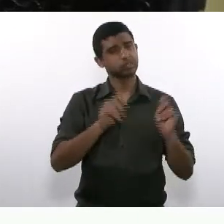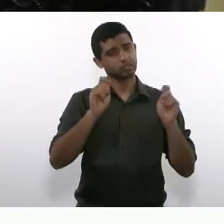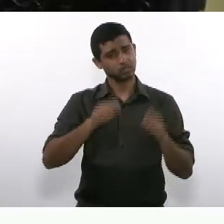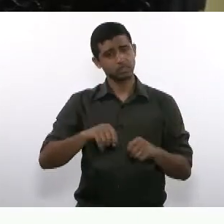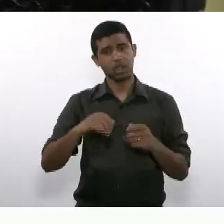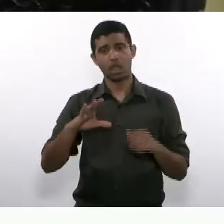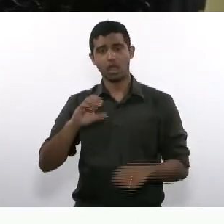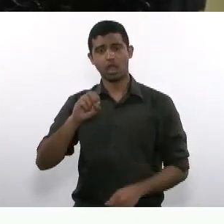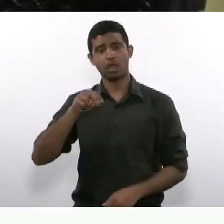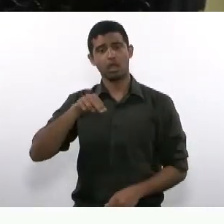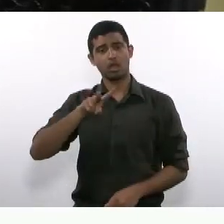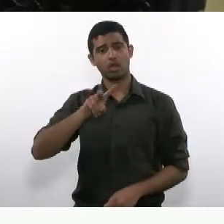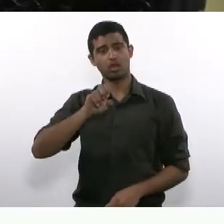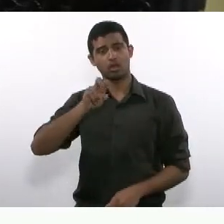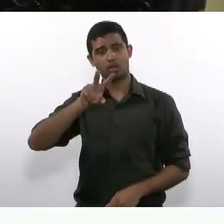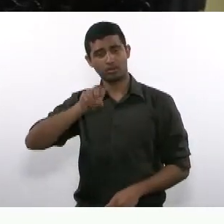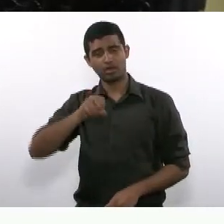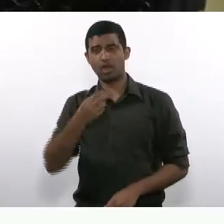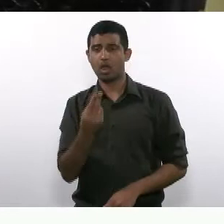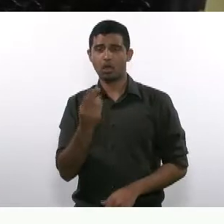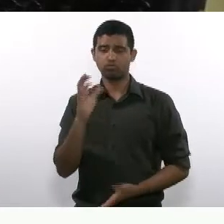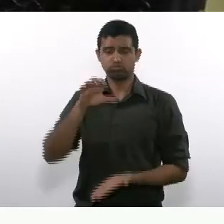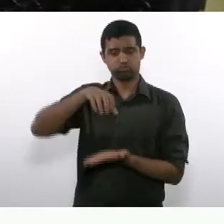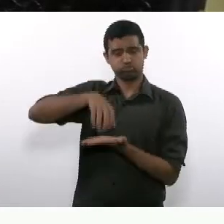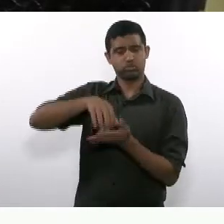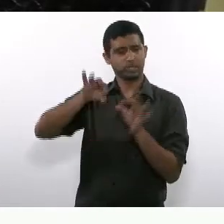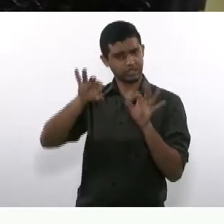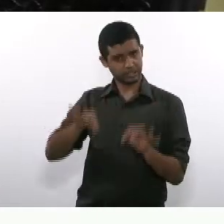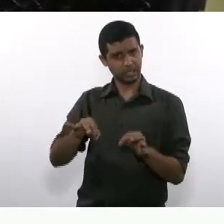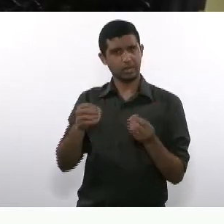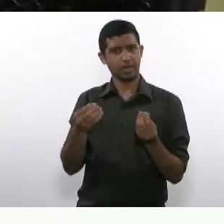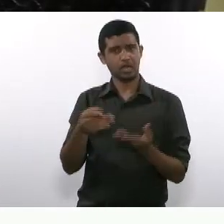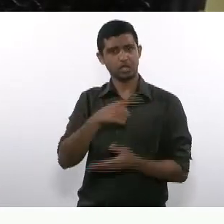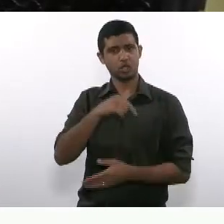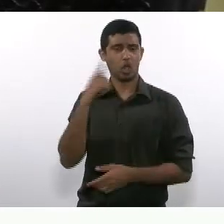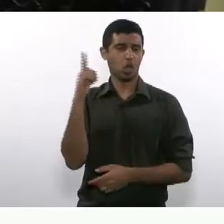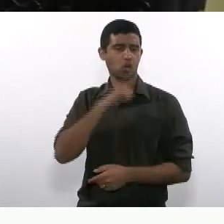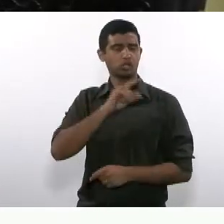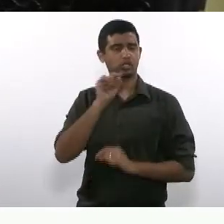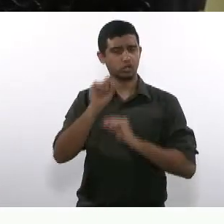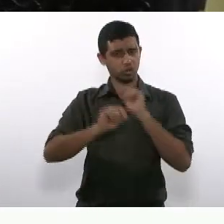convênio com algum setor específico, mas que a gente consiga